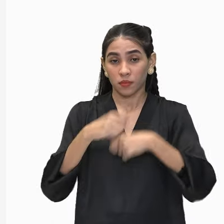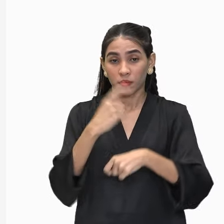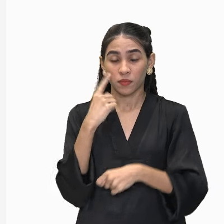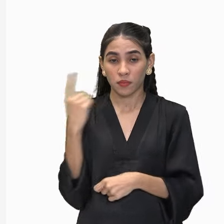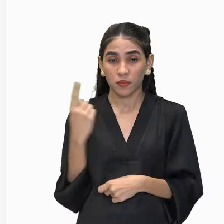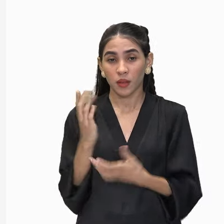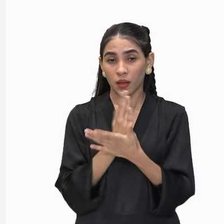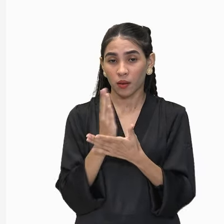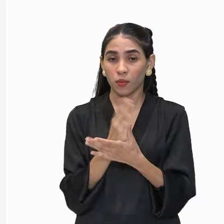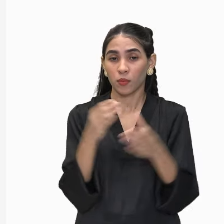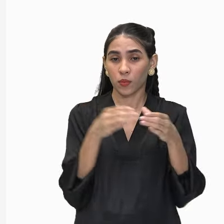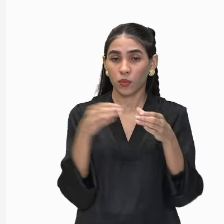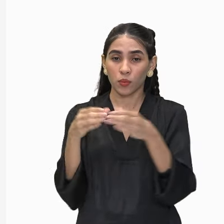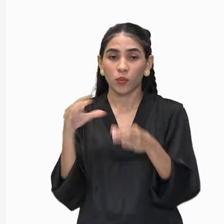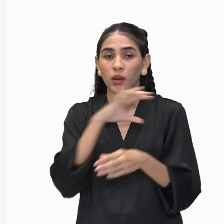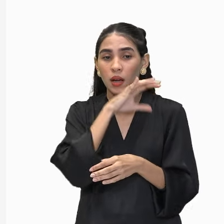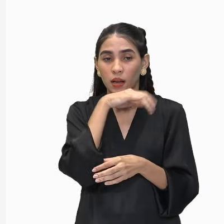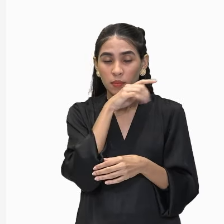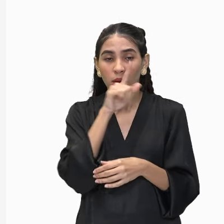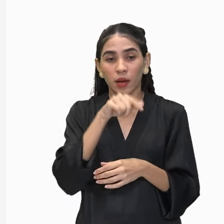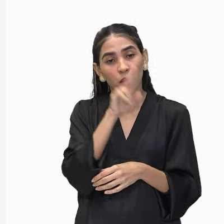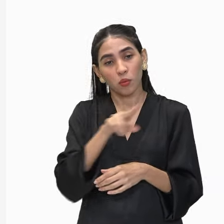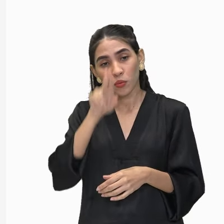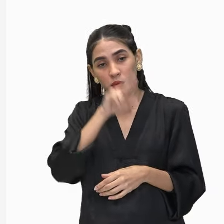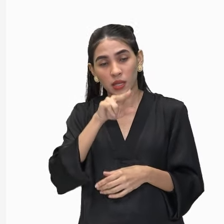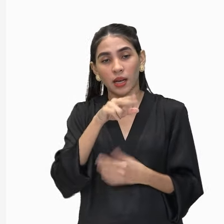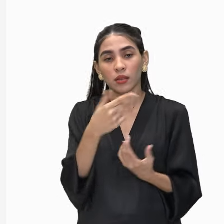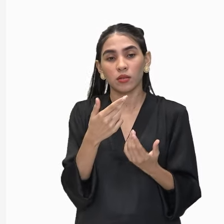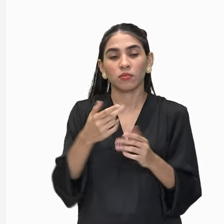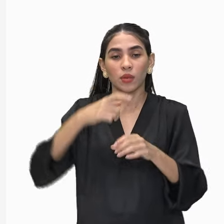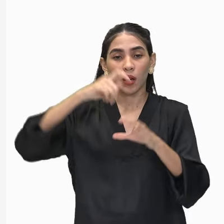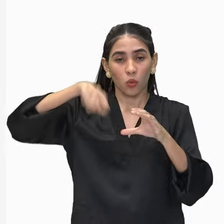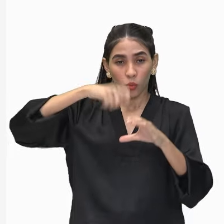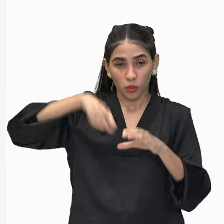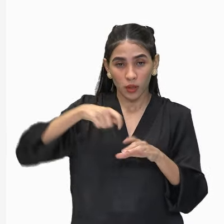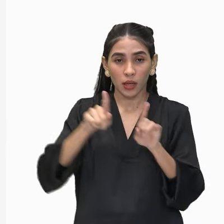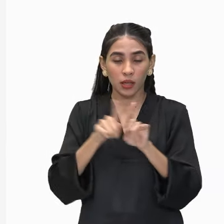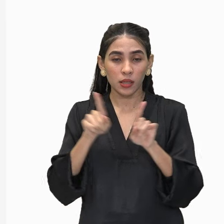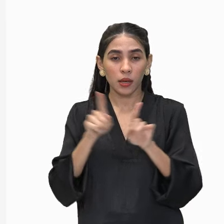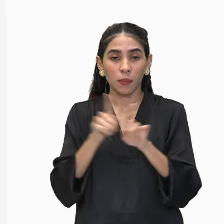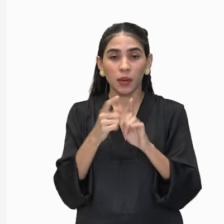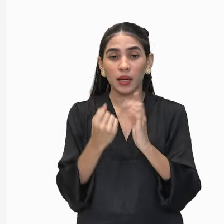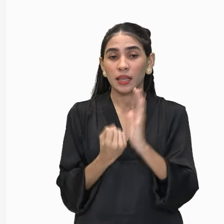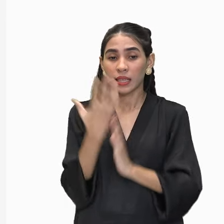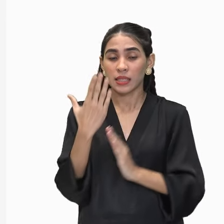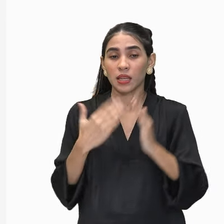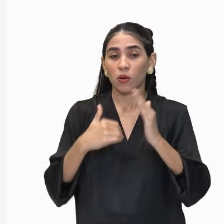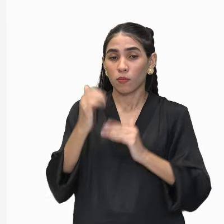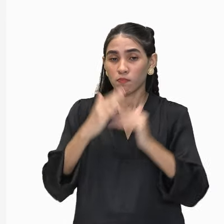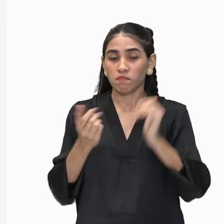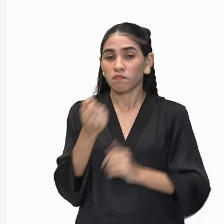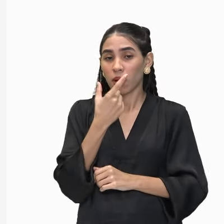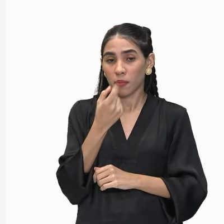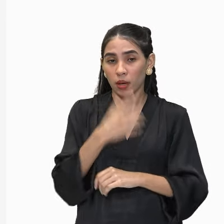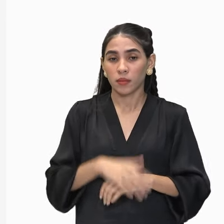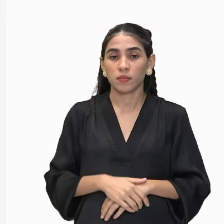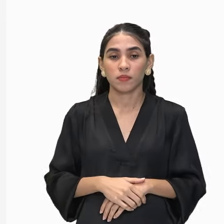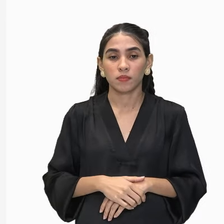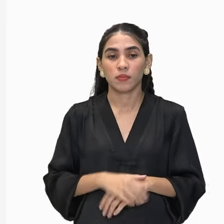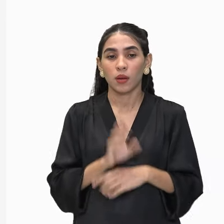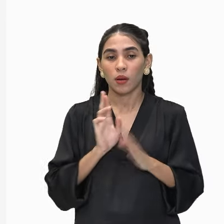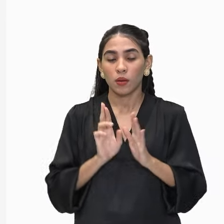algumas espécies são utilizadas na culinária e na medicina tradicional. Tá? Alguns representantes